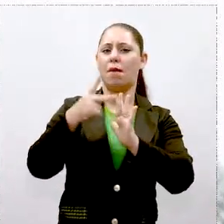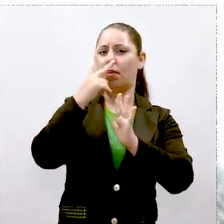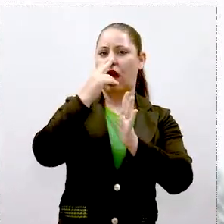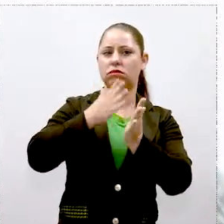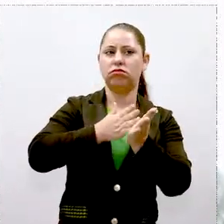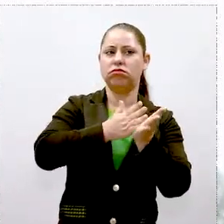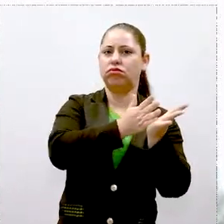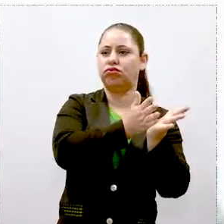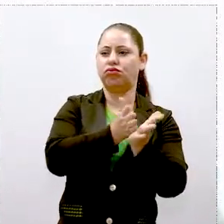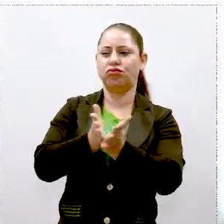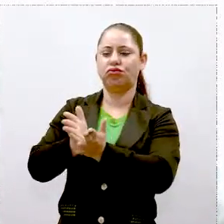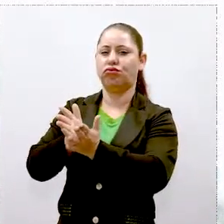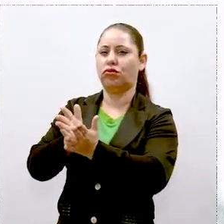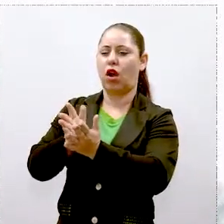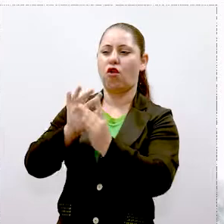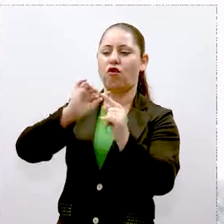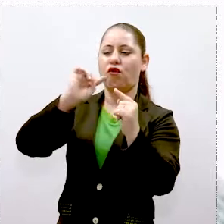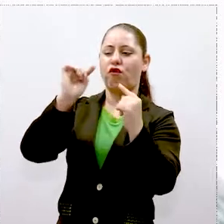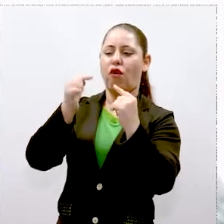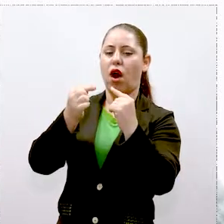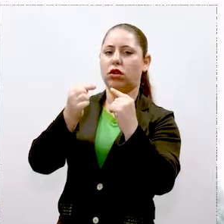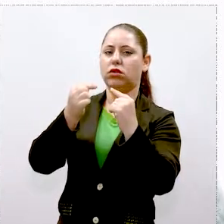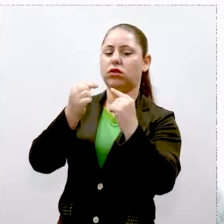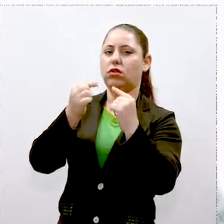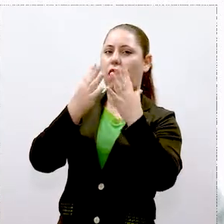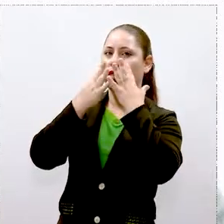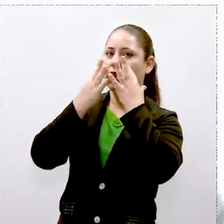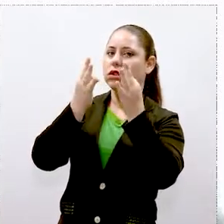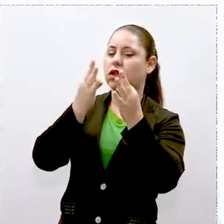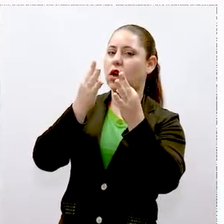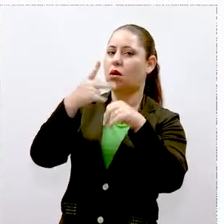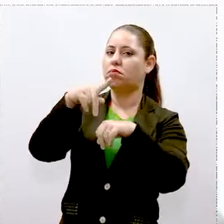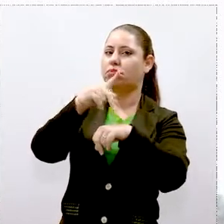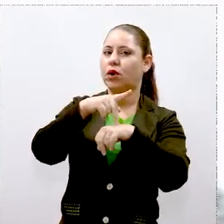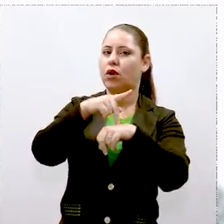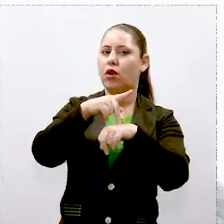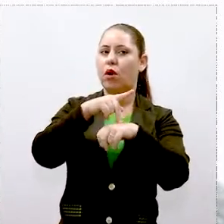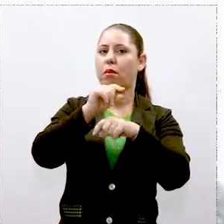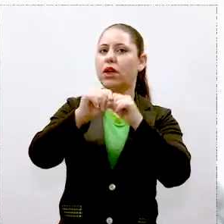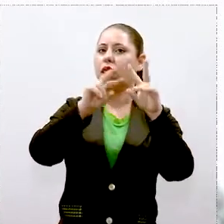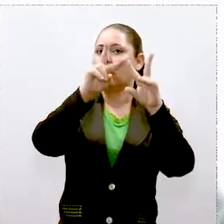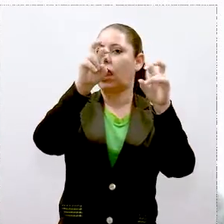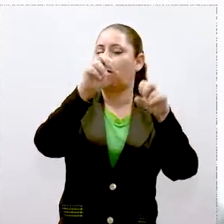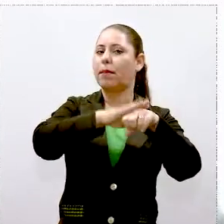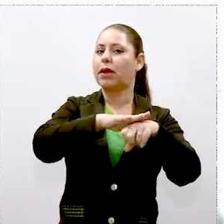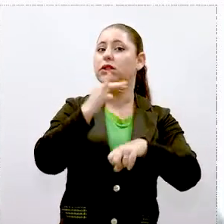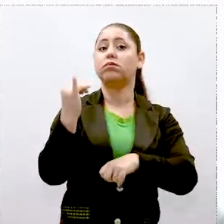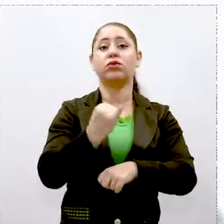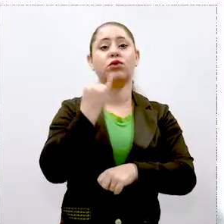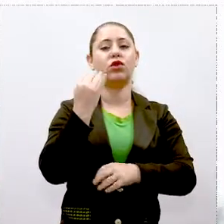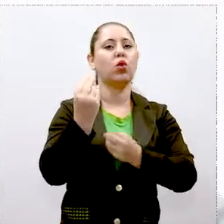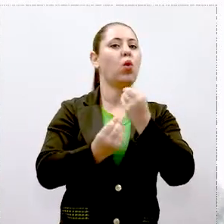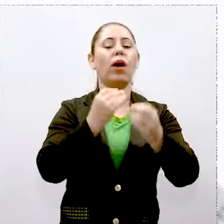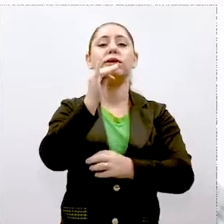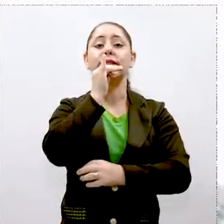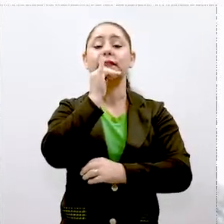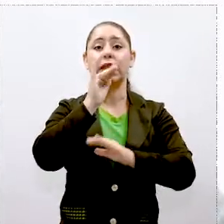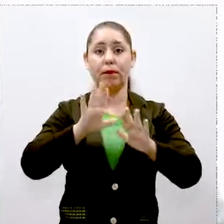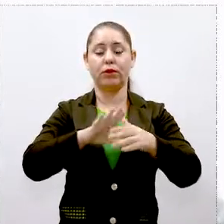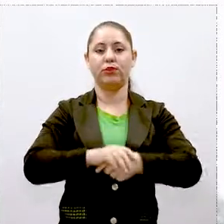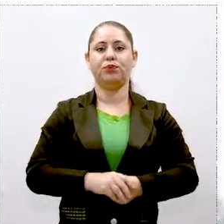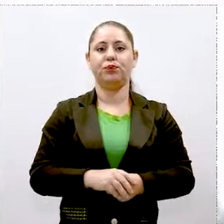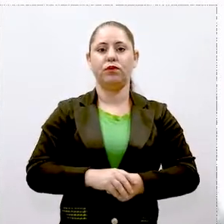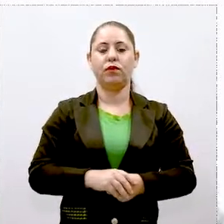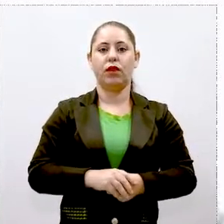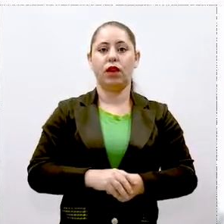o foco, desviar a atenção do povo brasileiro para questões muito importantes, como, por exemplo,